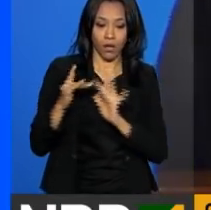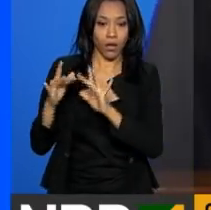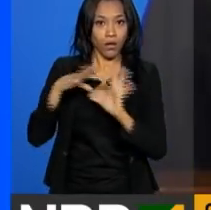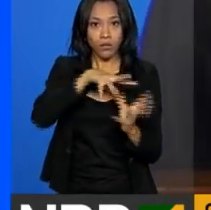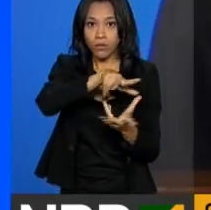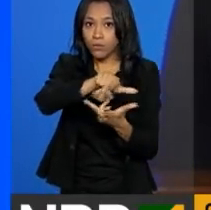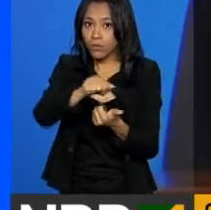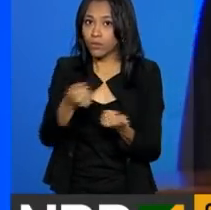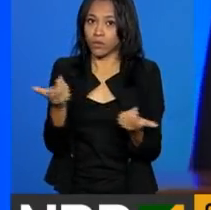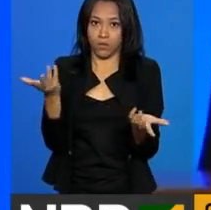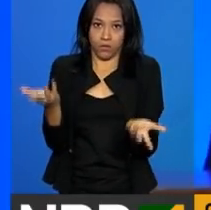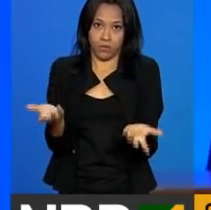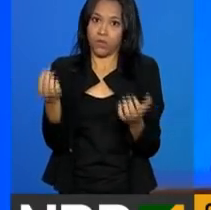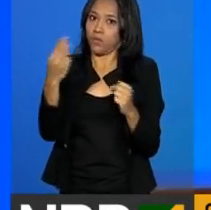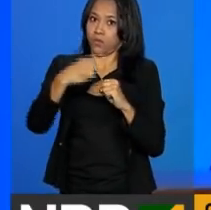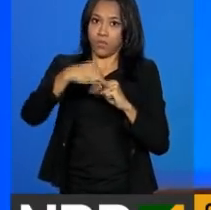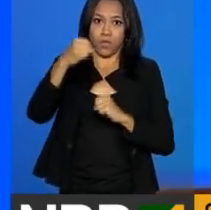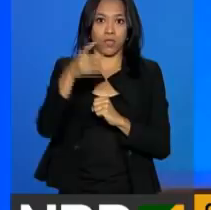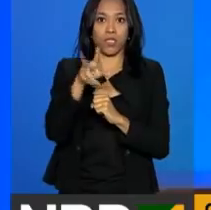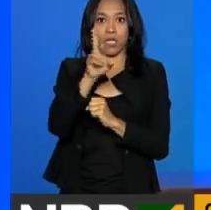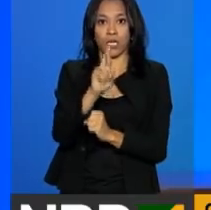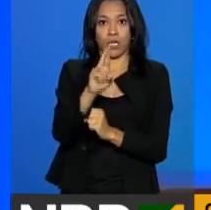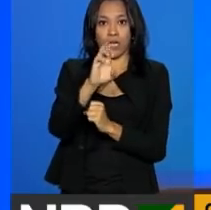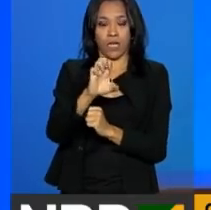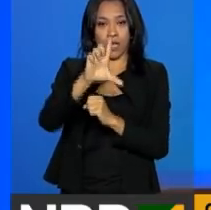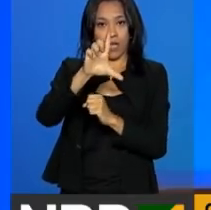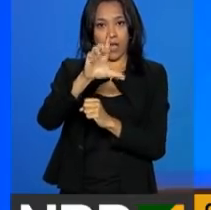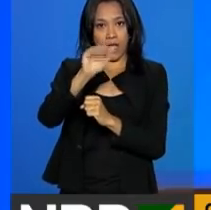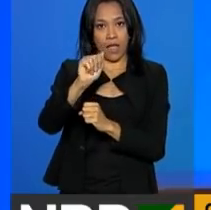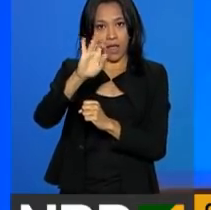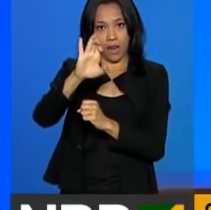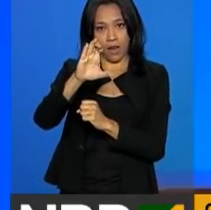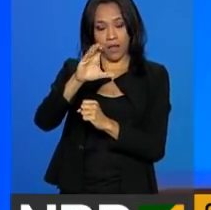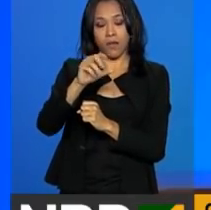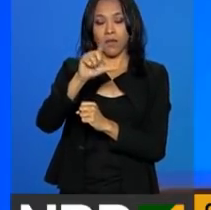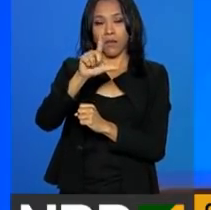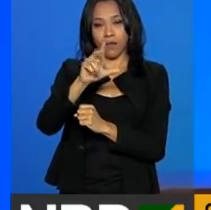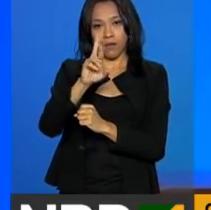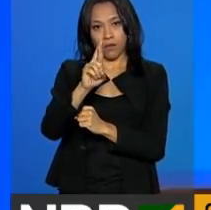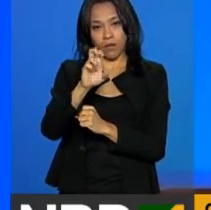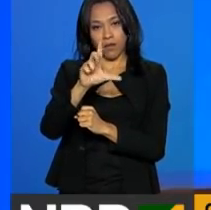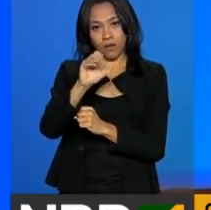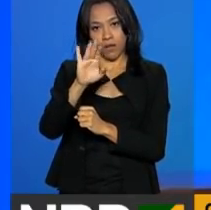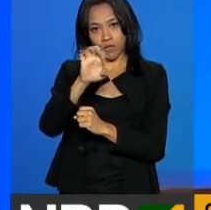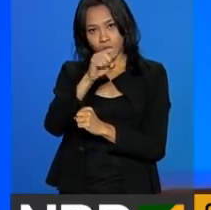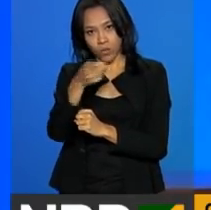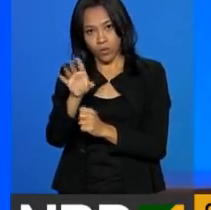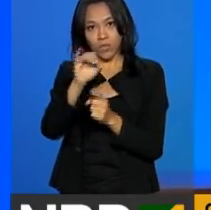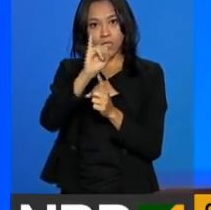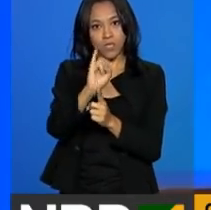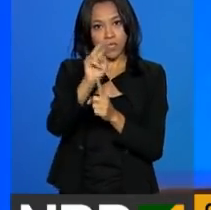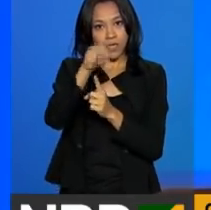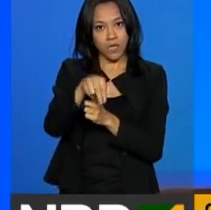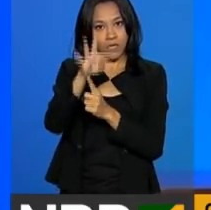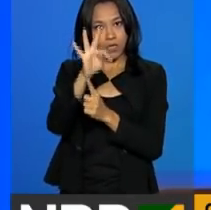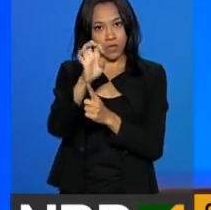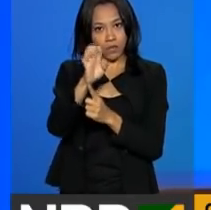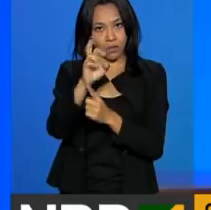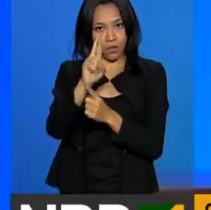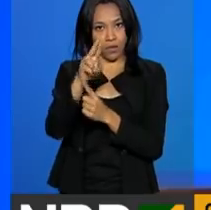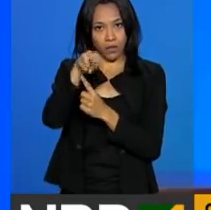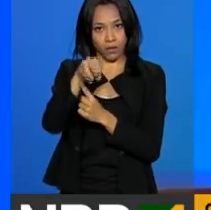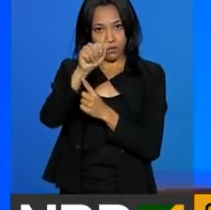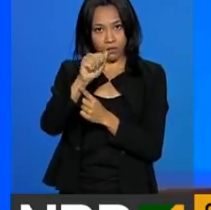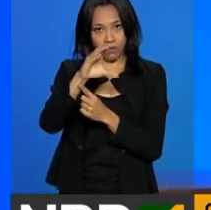estou sendo repetitivo é fundamental que você tem as mais adequadas relações internacionais e